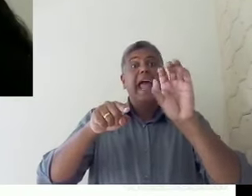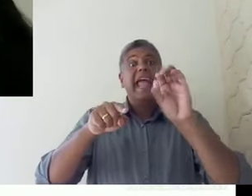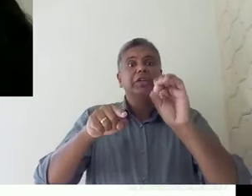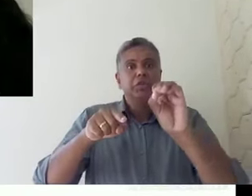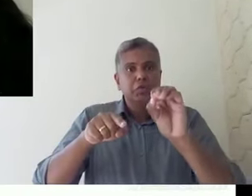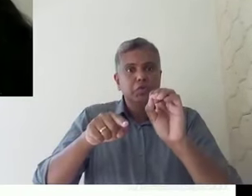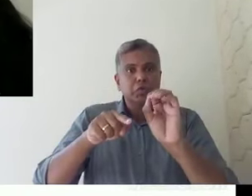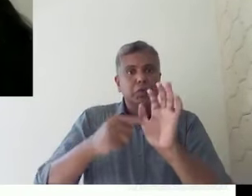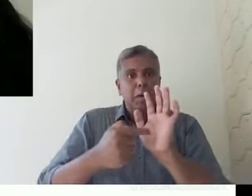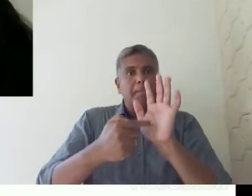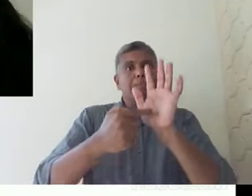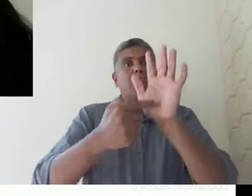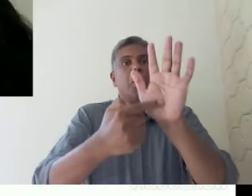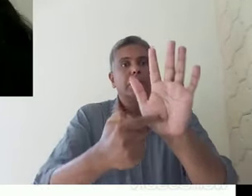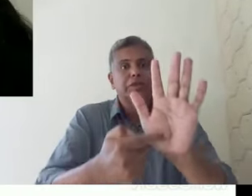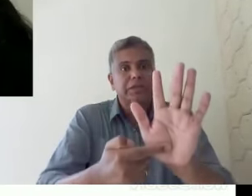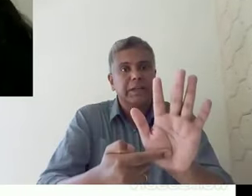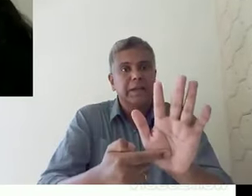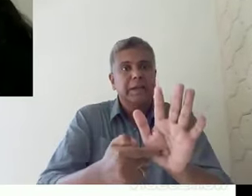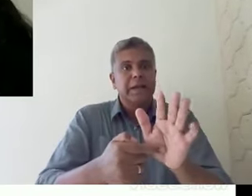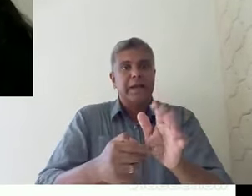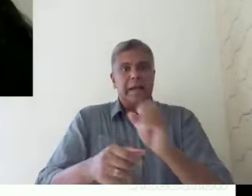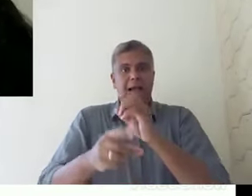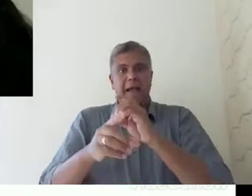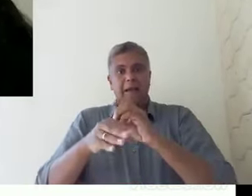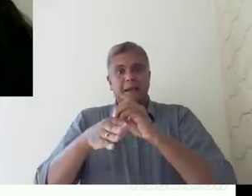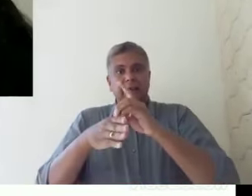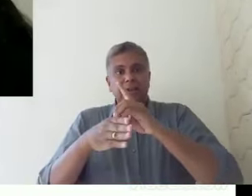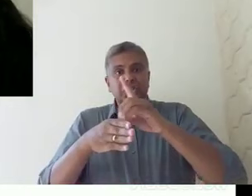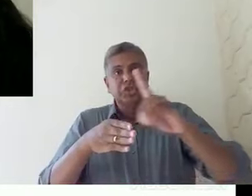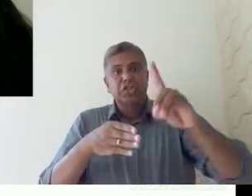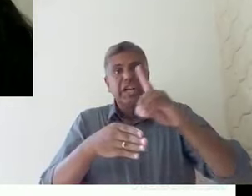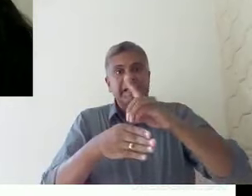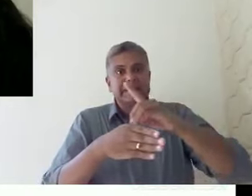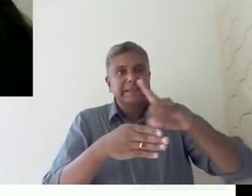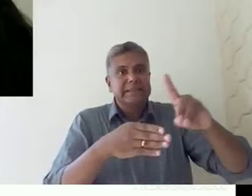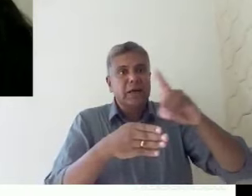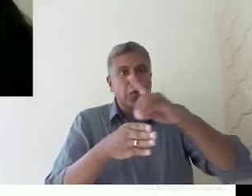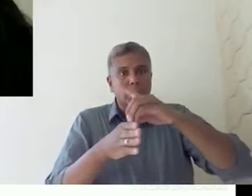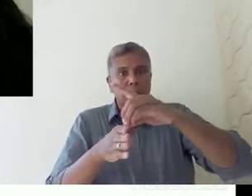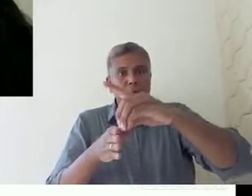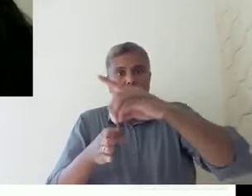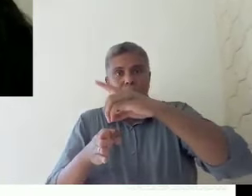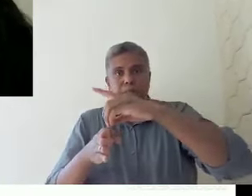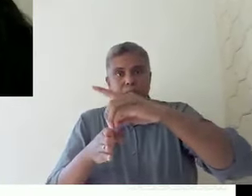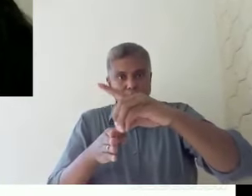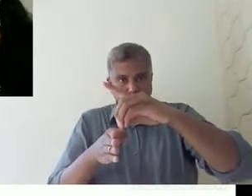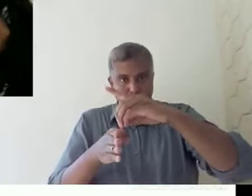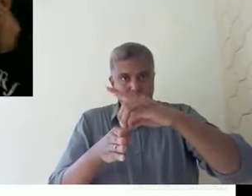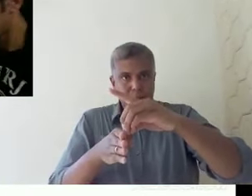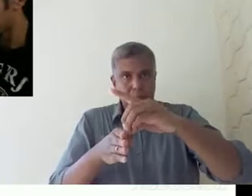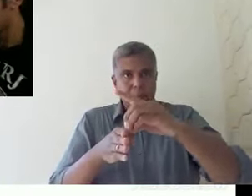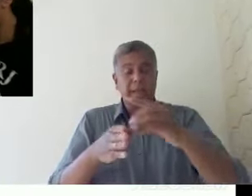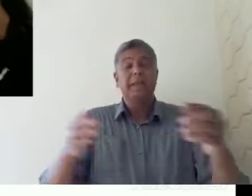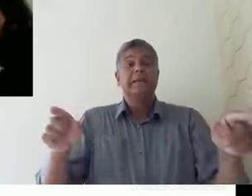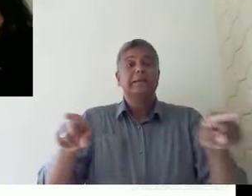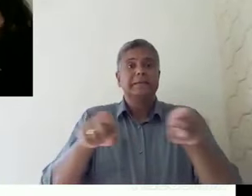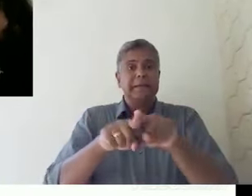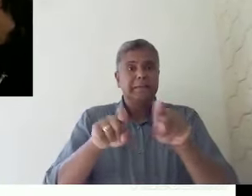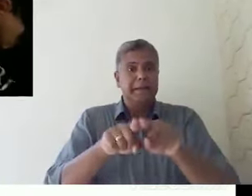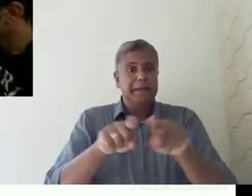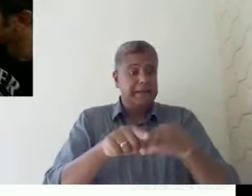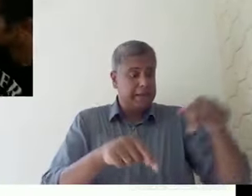aqui está aparecendo, nos mostra a direção. E,